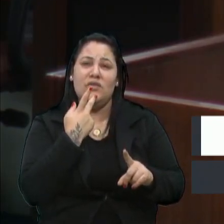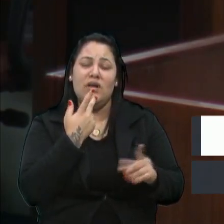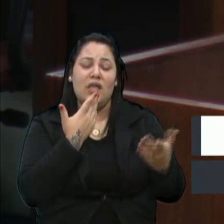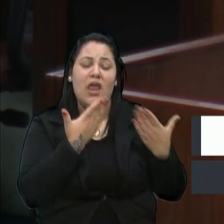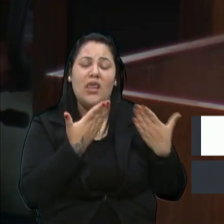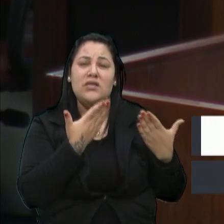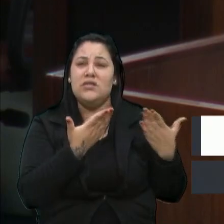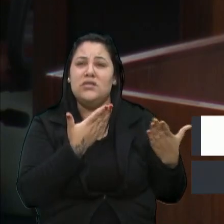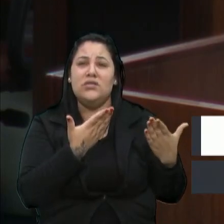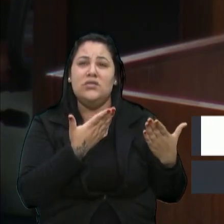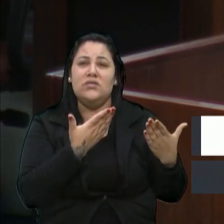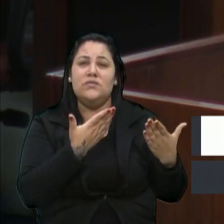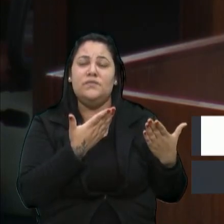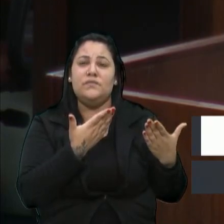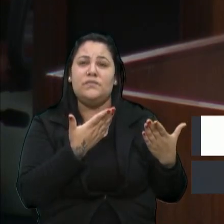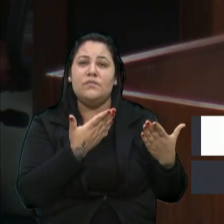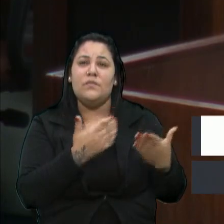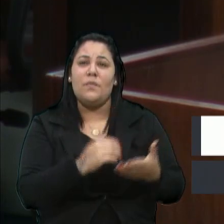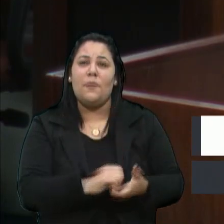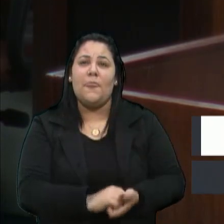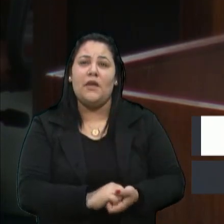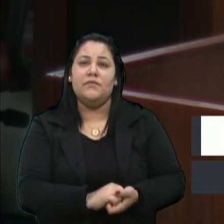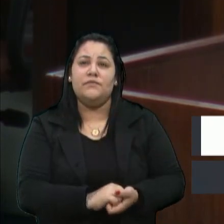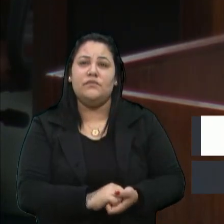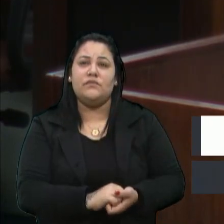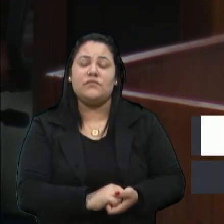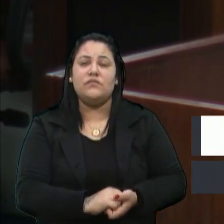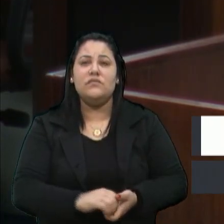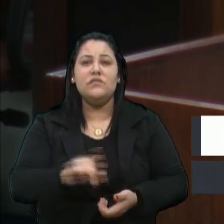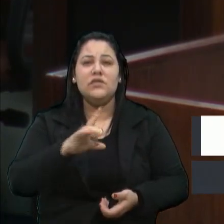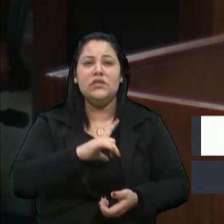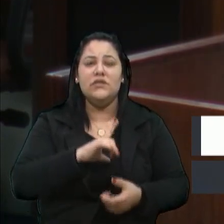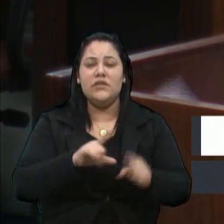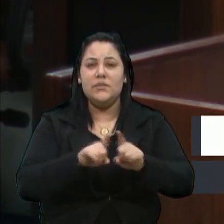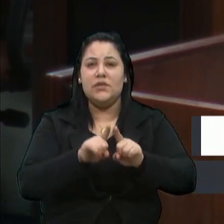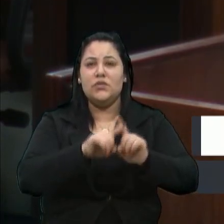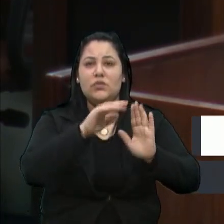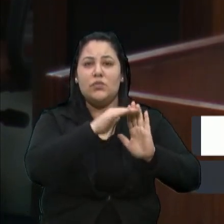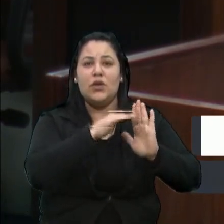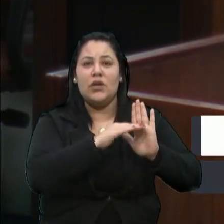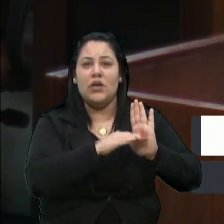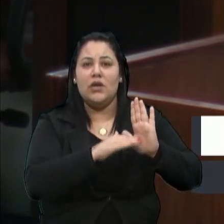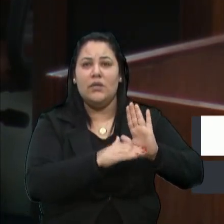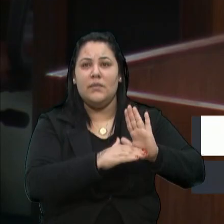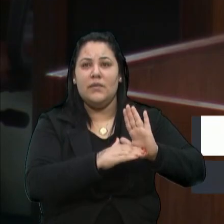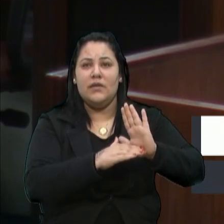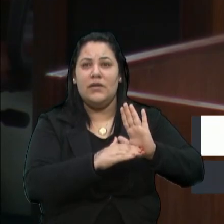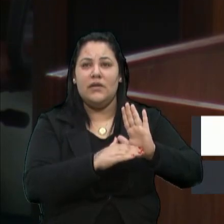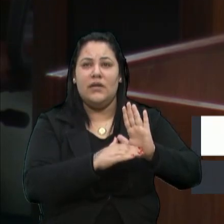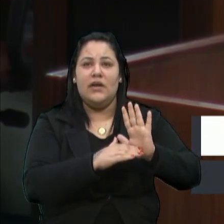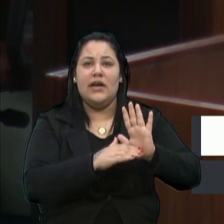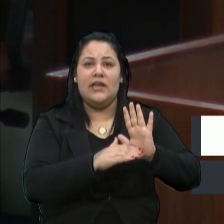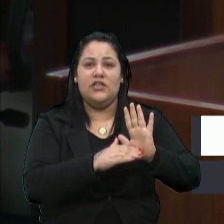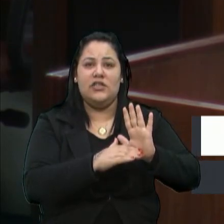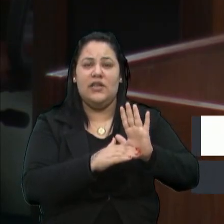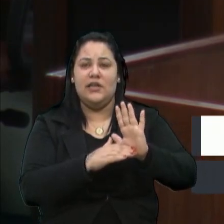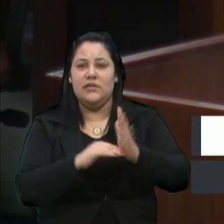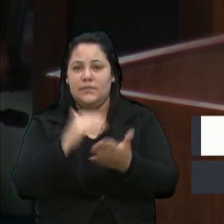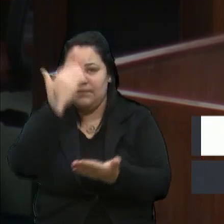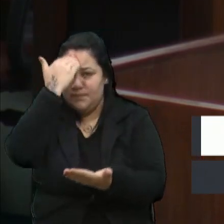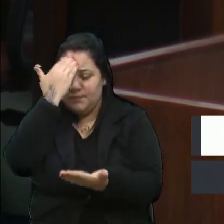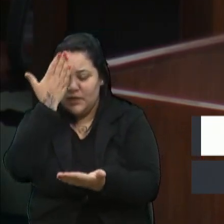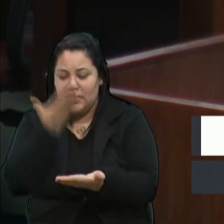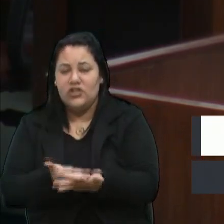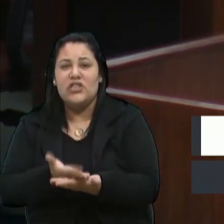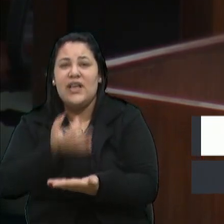Ah que teve o o o programa acredita Caxias lá no São Ciro